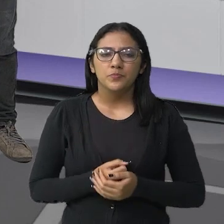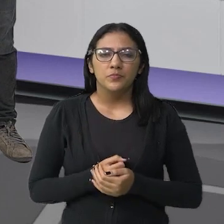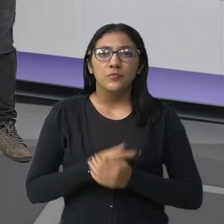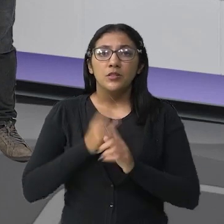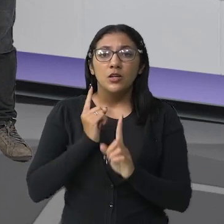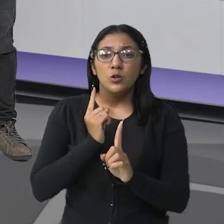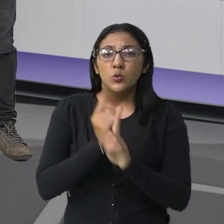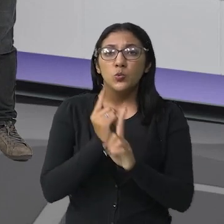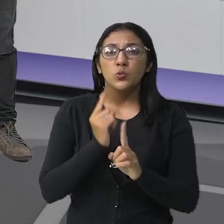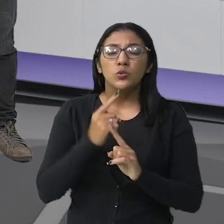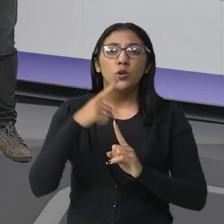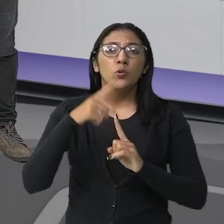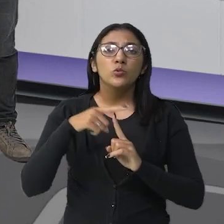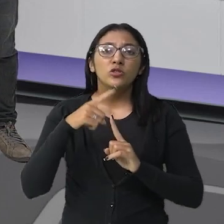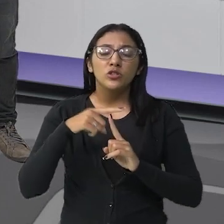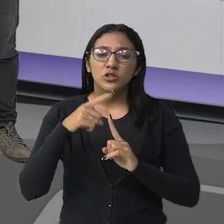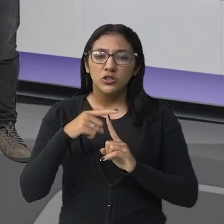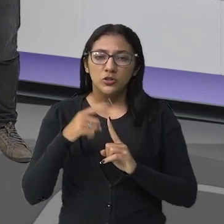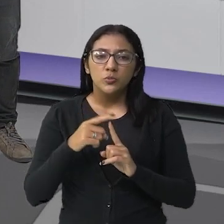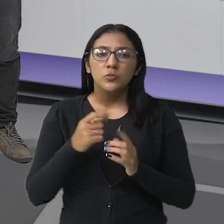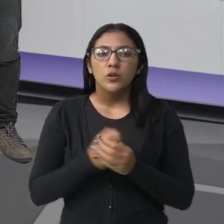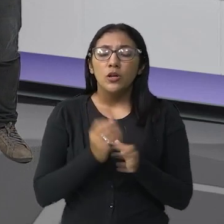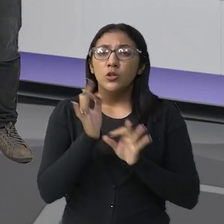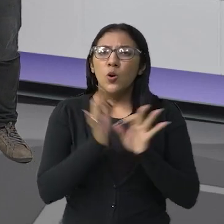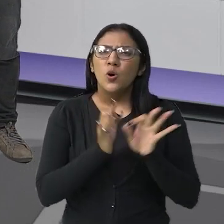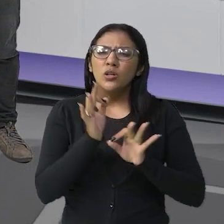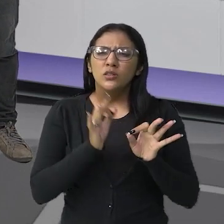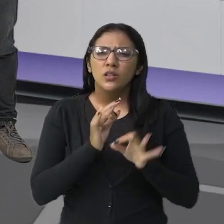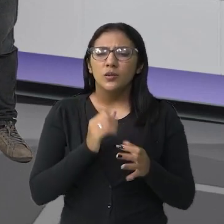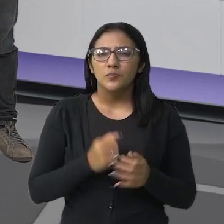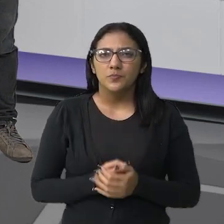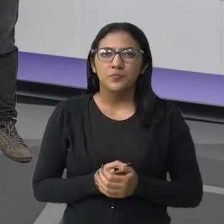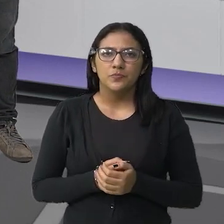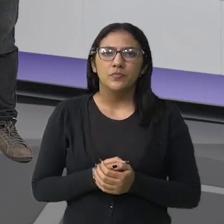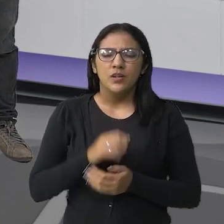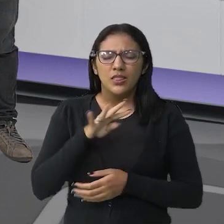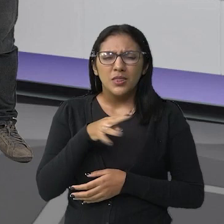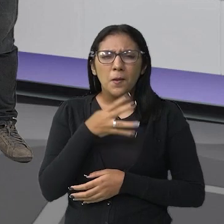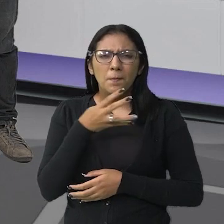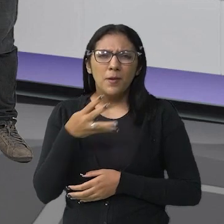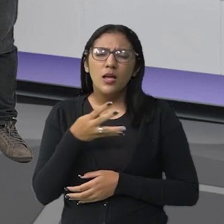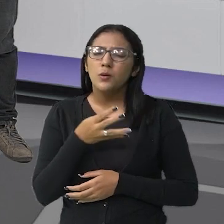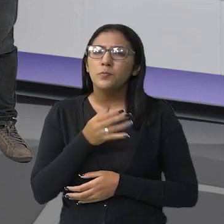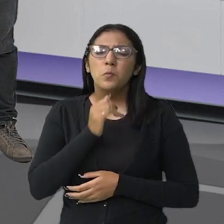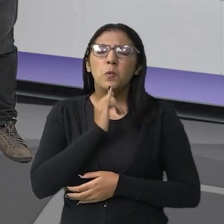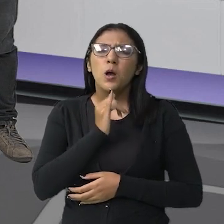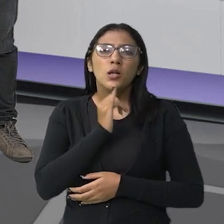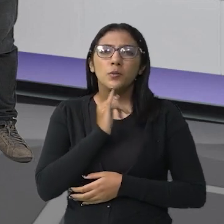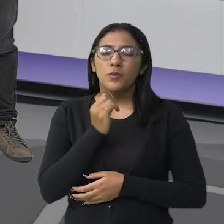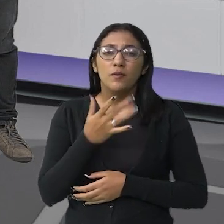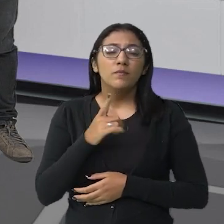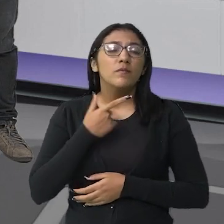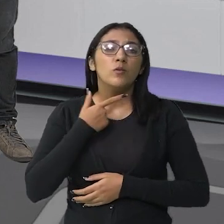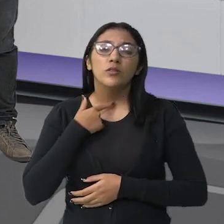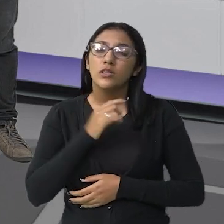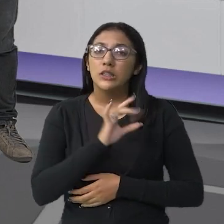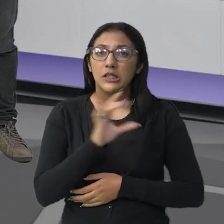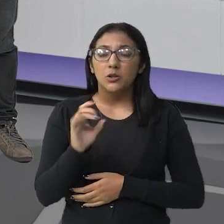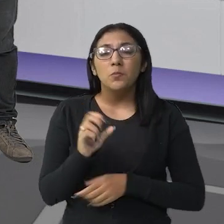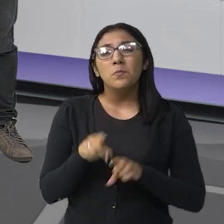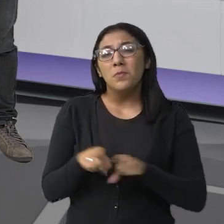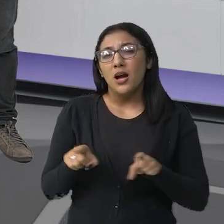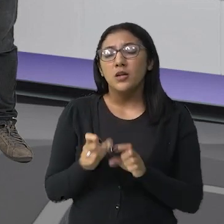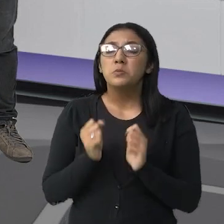as grandezas e construção da tabela, tá bom? Essa tabela aqui é opcional, mas se você optar por